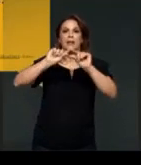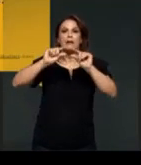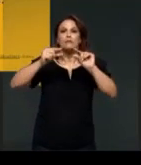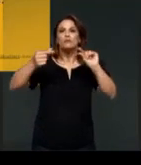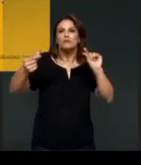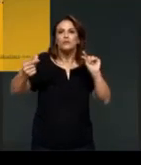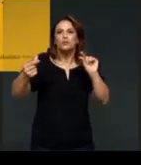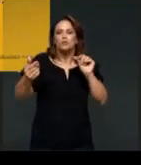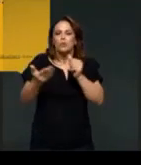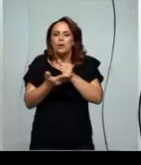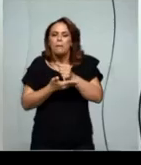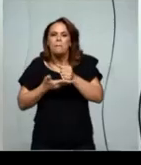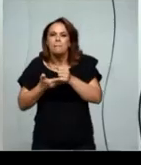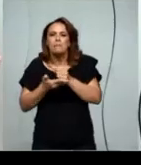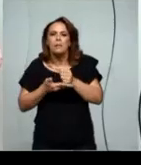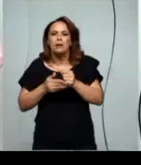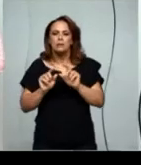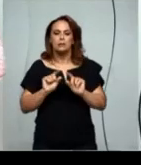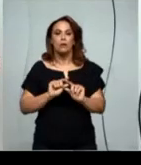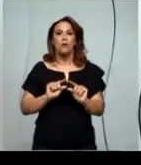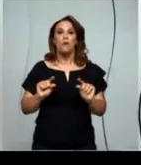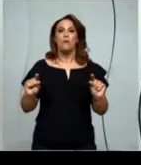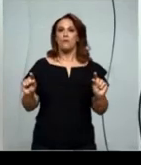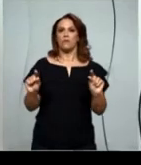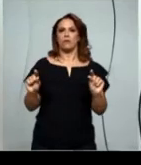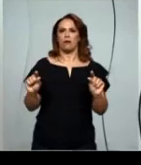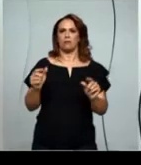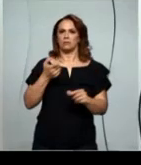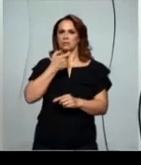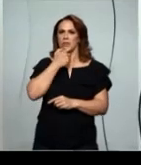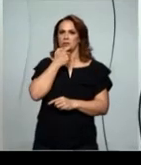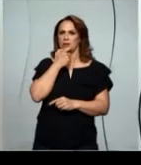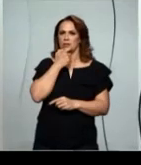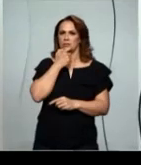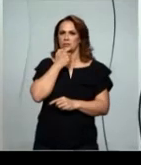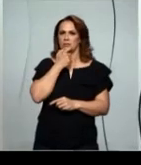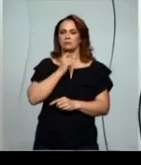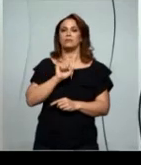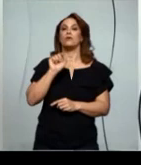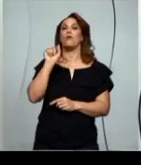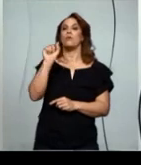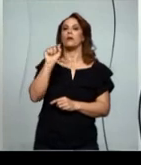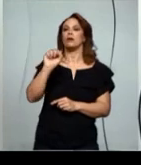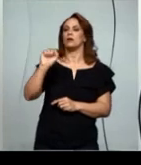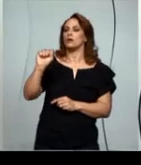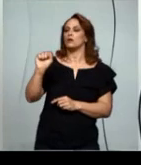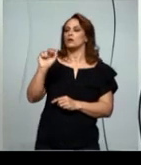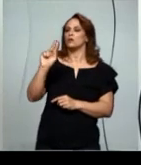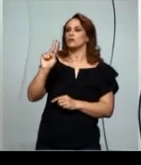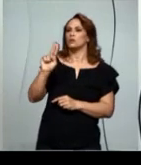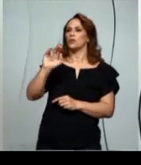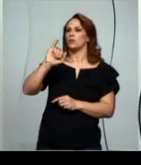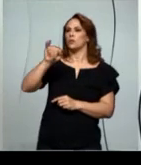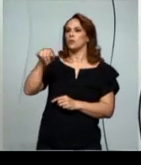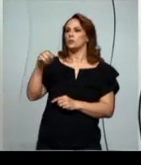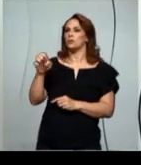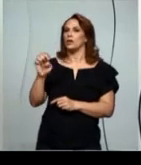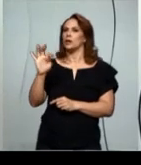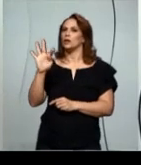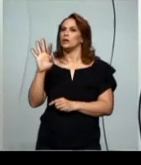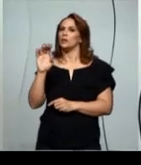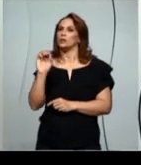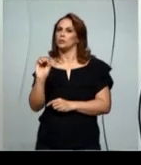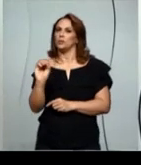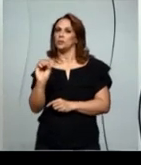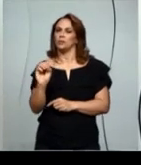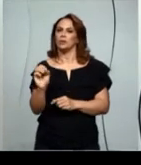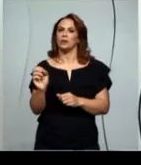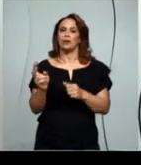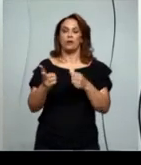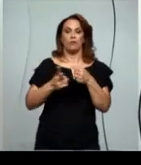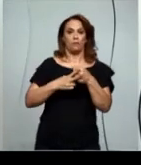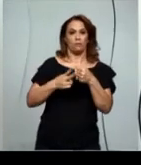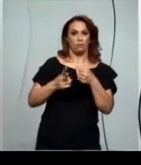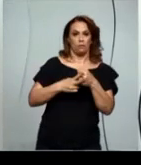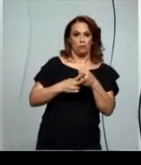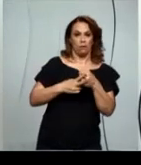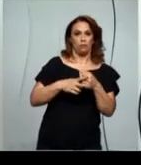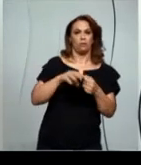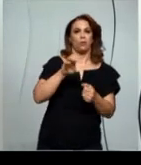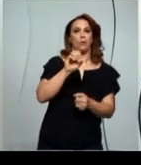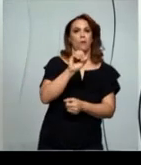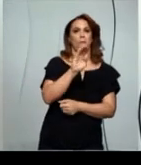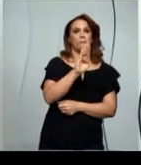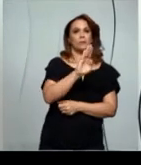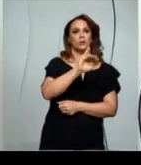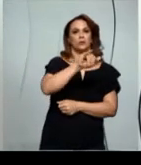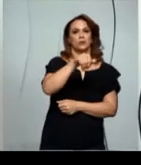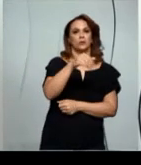é o sujeito, o verbo e o objeto. Então, vamos lá. Acontecem algumas coisas, perdão. Então, ele está falando de alguém que